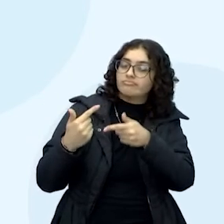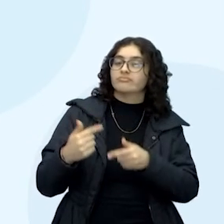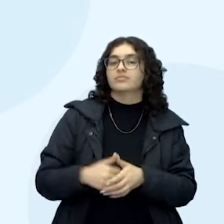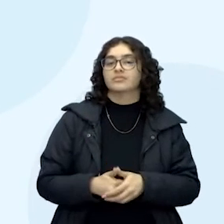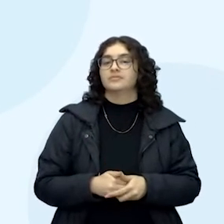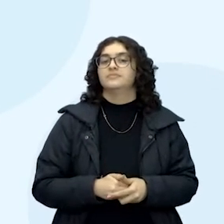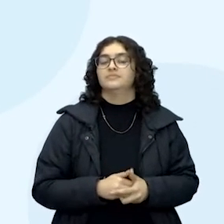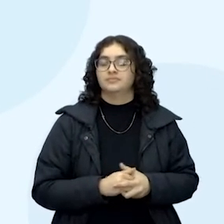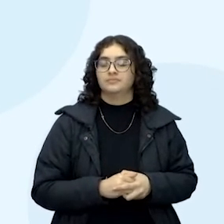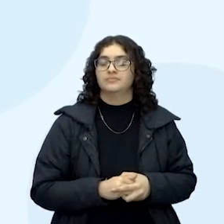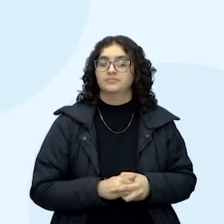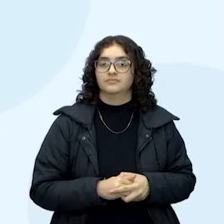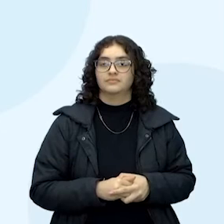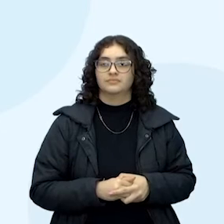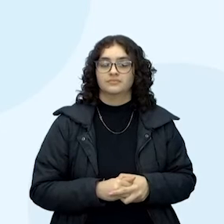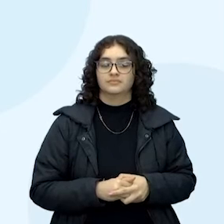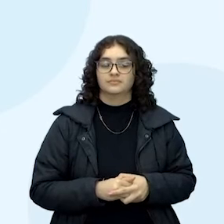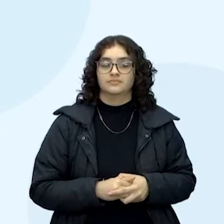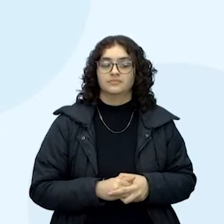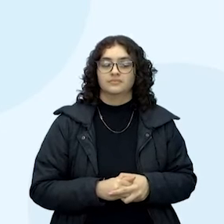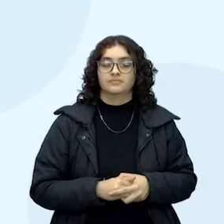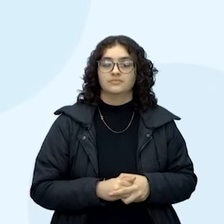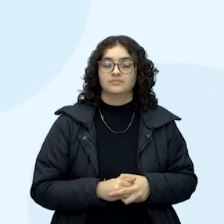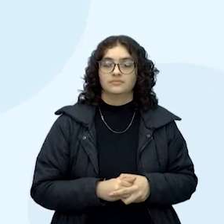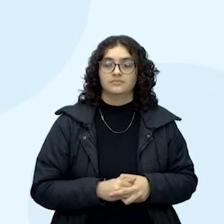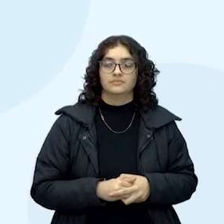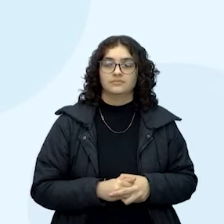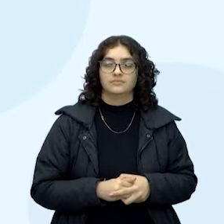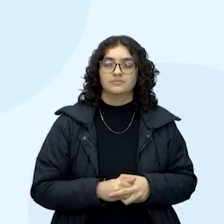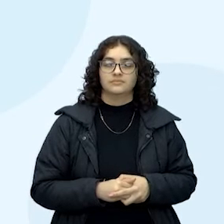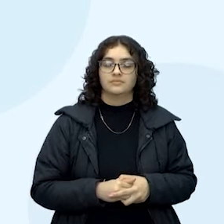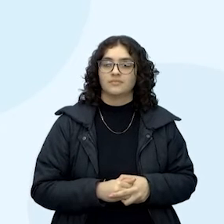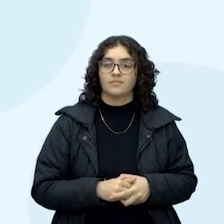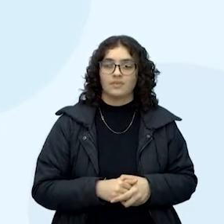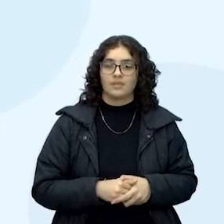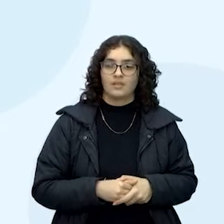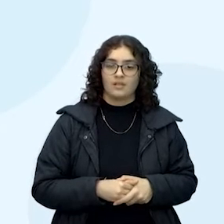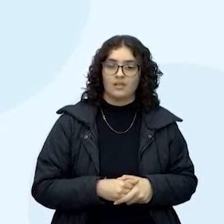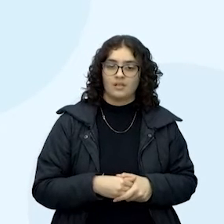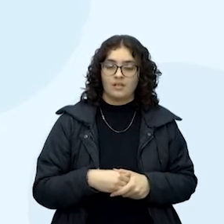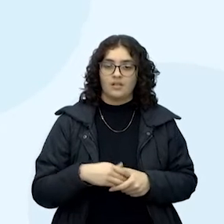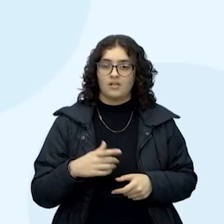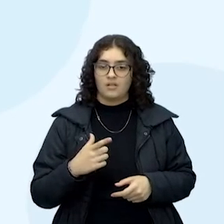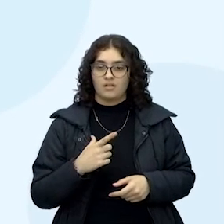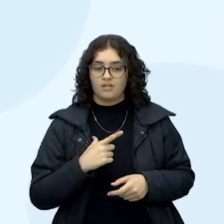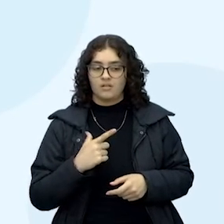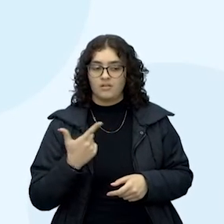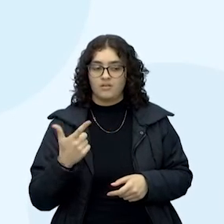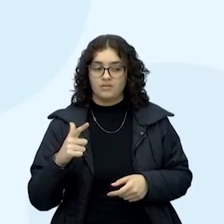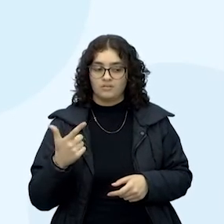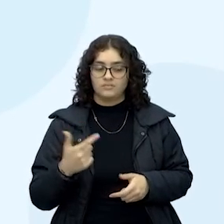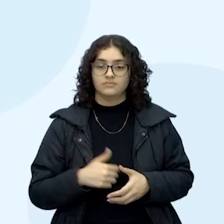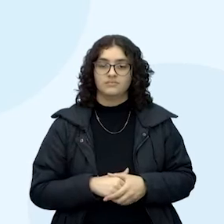pessoas que vão assumindo o trono. Nessa forma de governo, não existe limite temporal, tá? Então, não é um